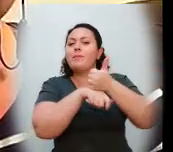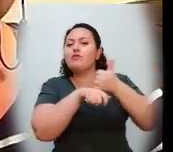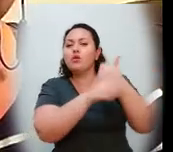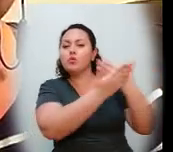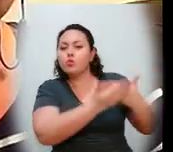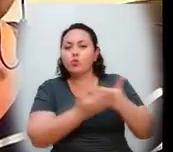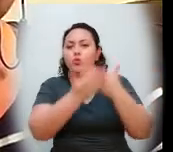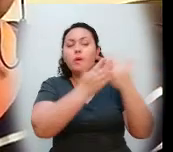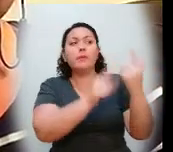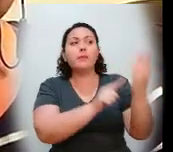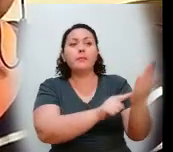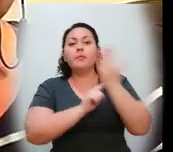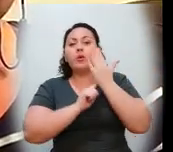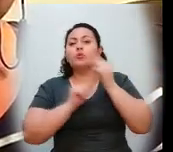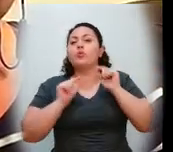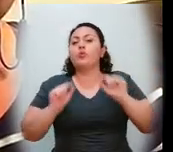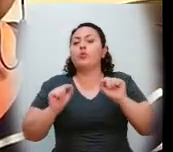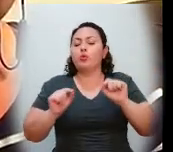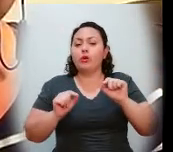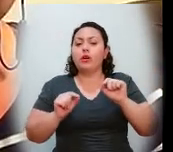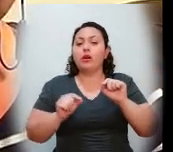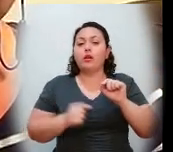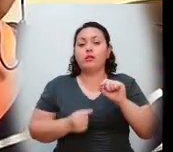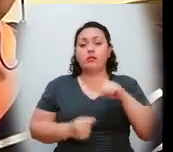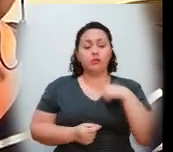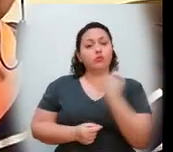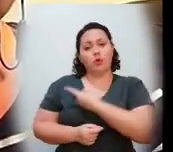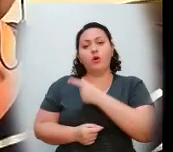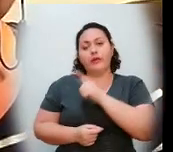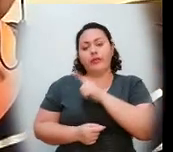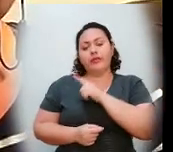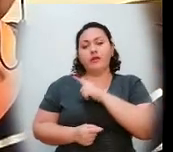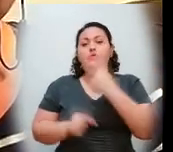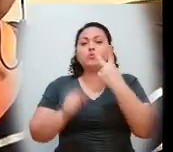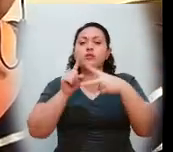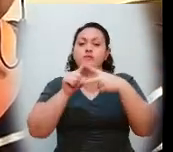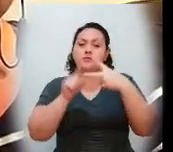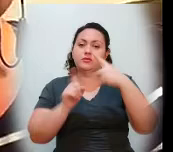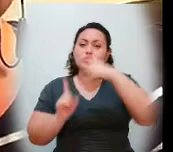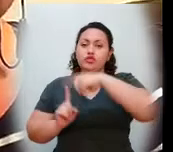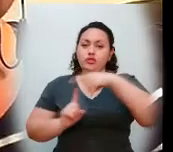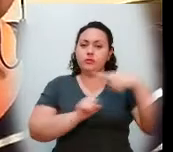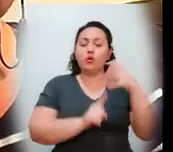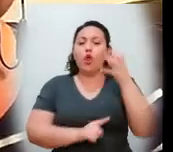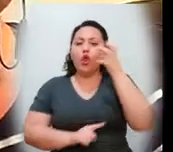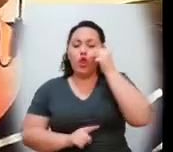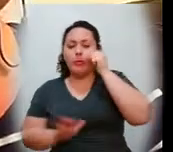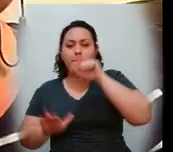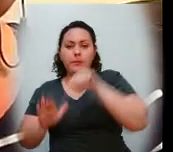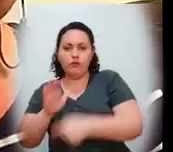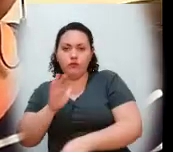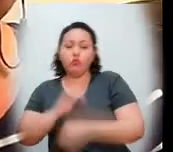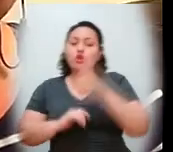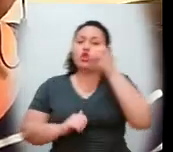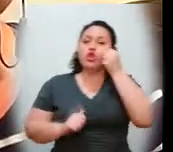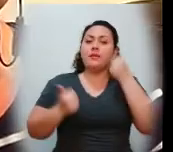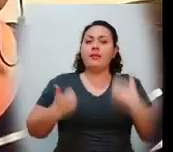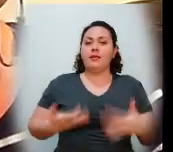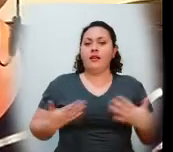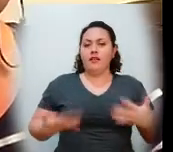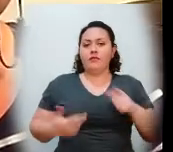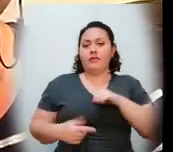isso informam, é que a gente tem um sono mais profundo e um sono mais leve,